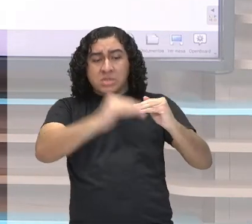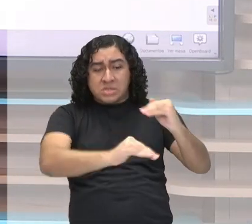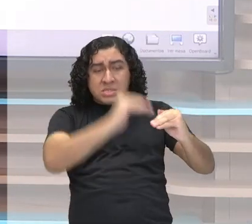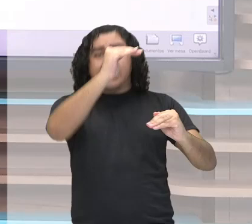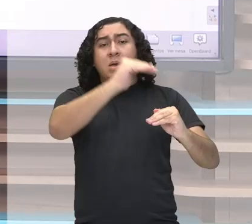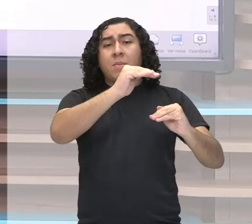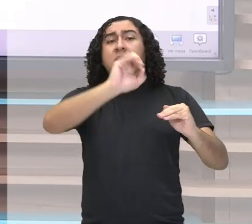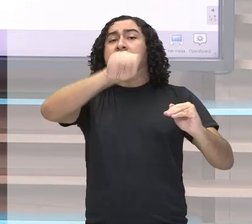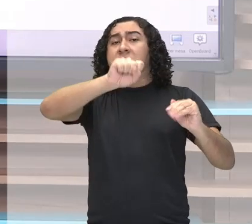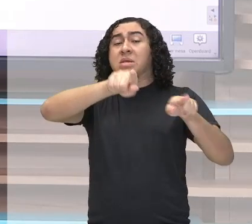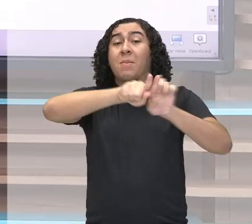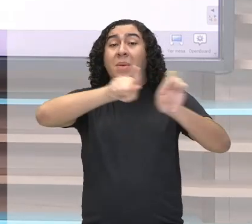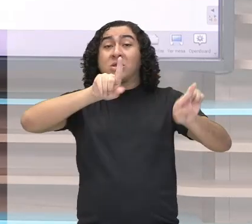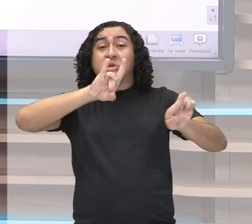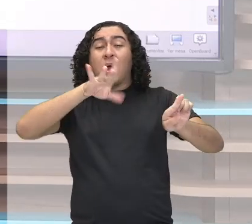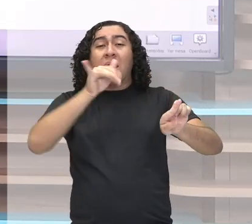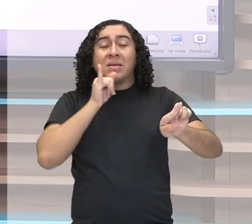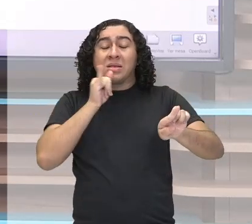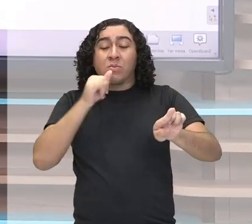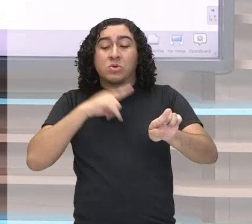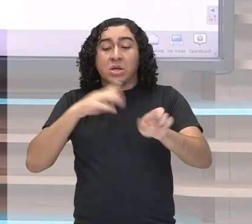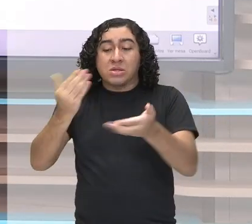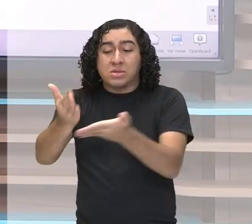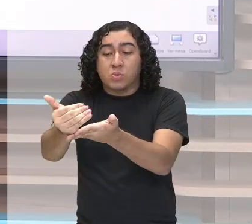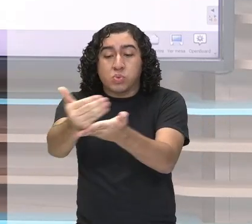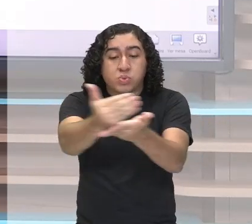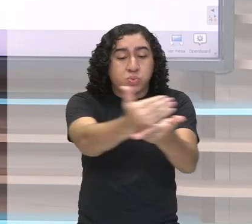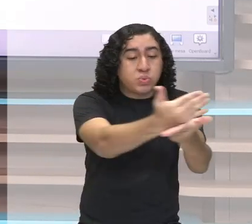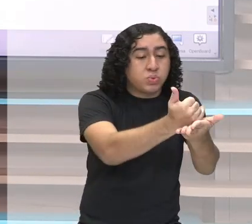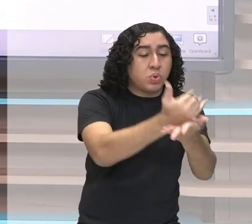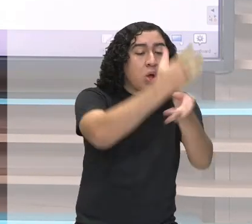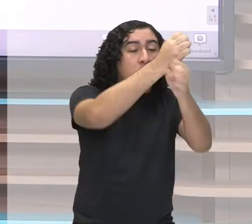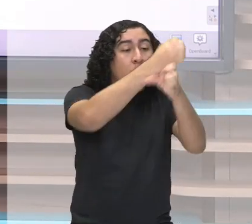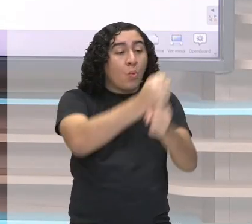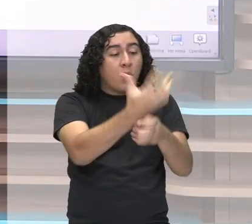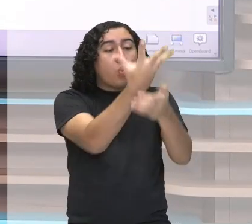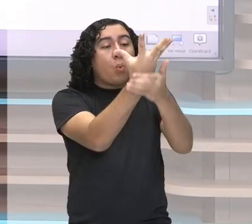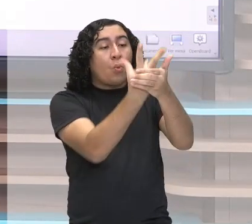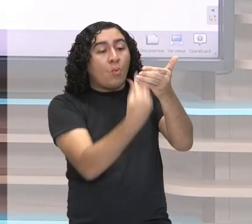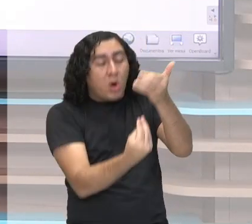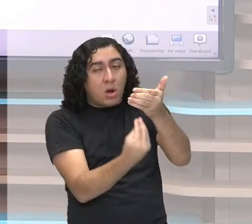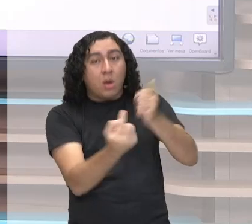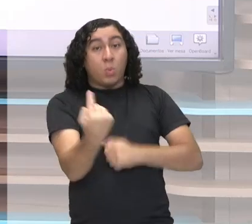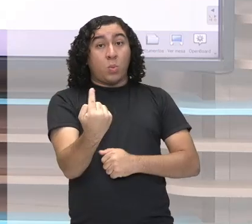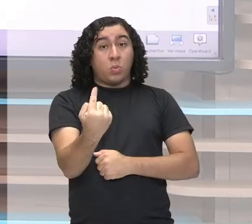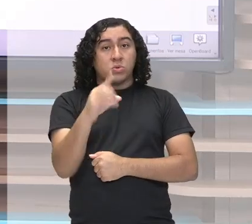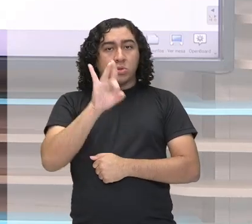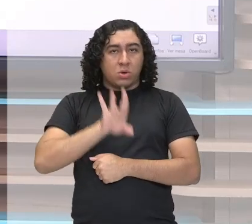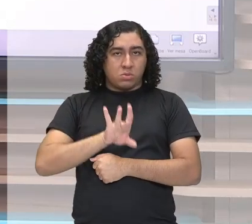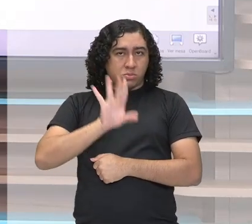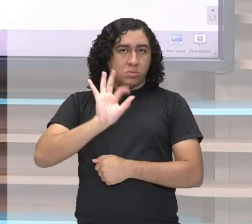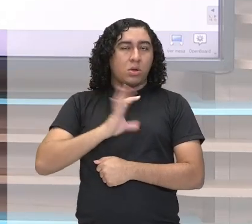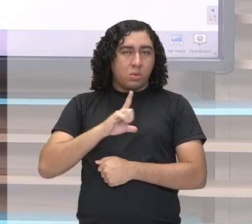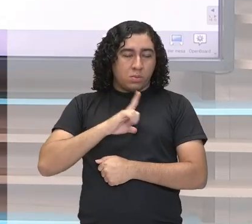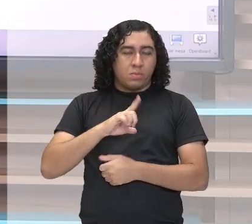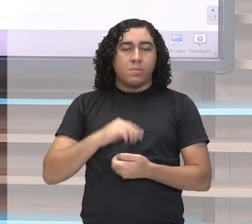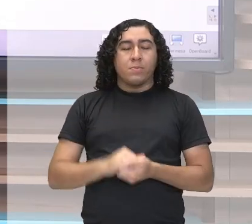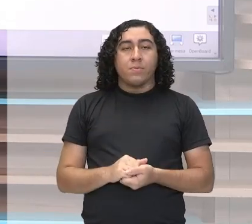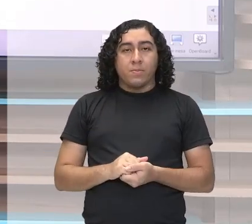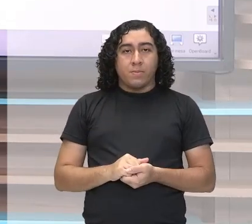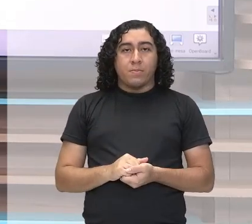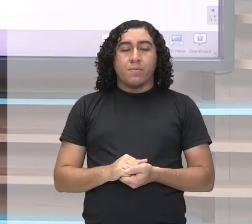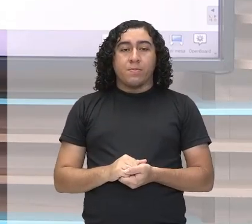apenas tirado a média, assim como também das outras dimensões, certo? A escolaridade, aí a gente observou,